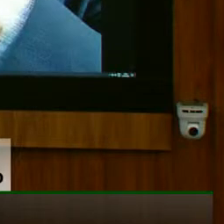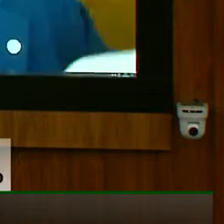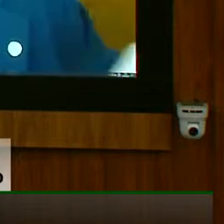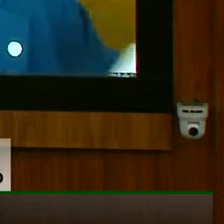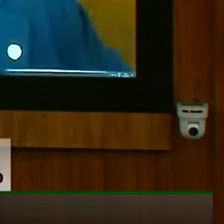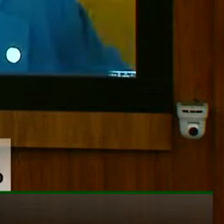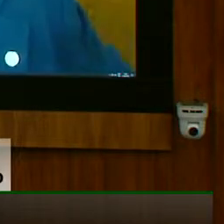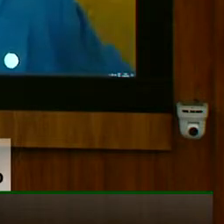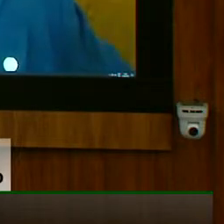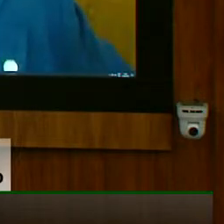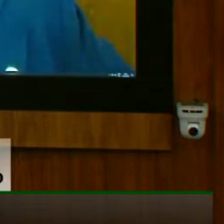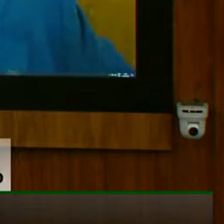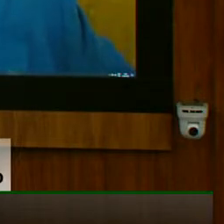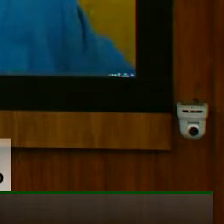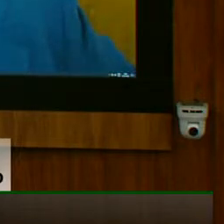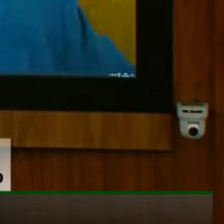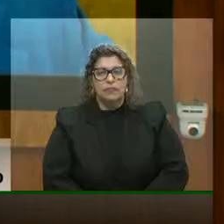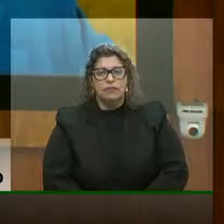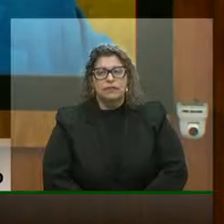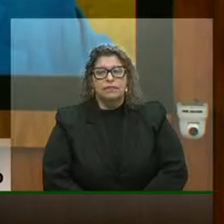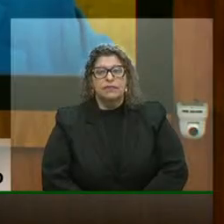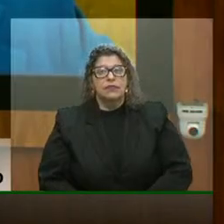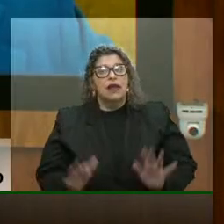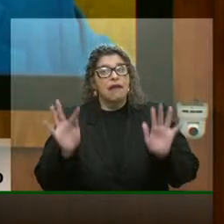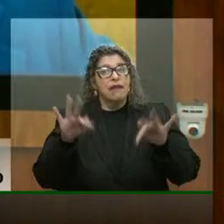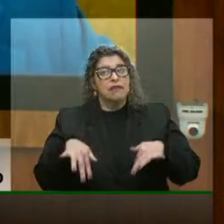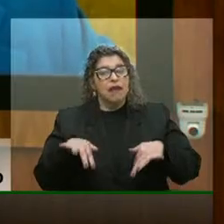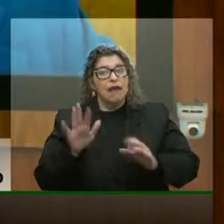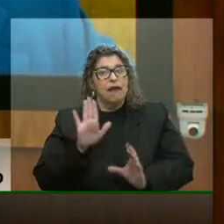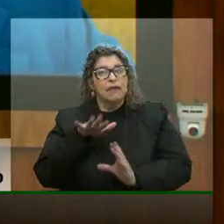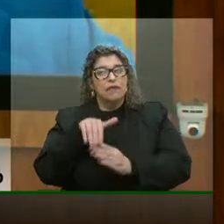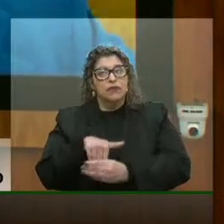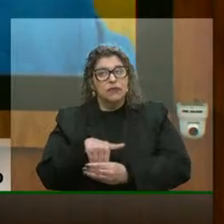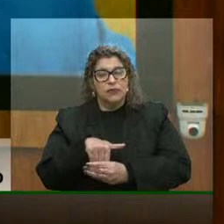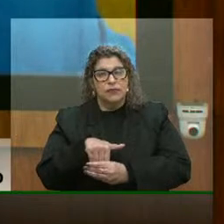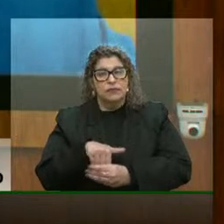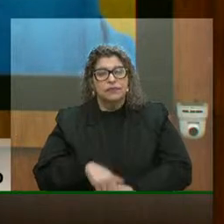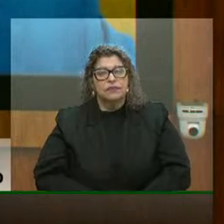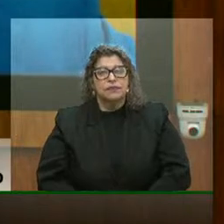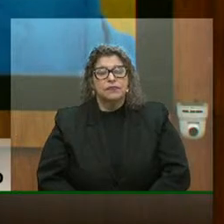Está encerrada a votação.